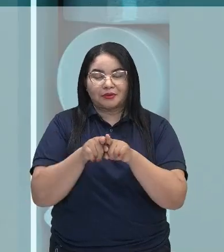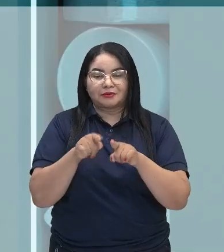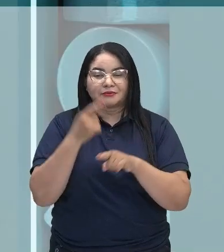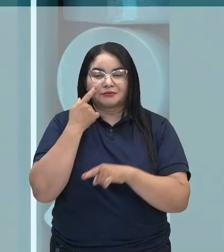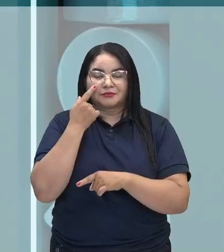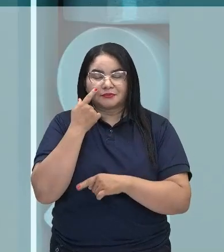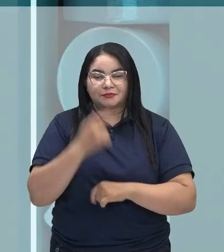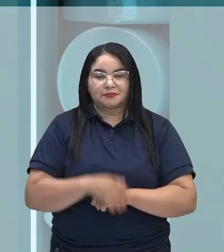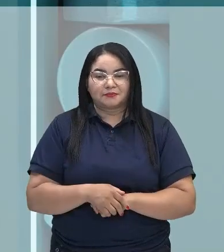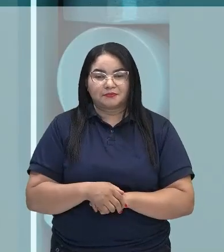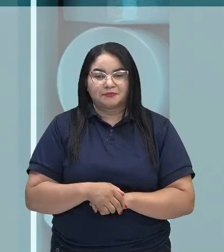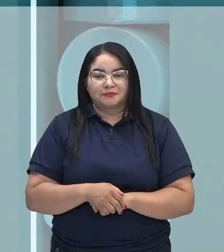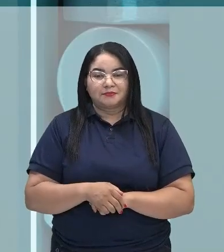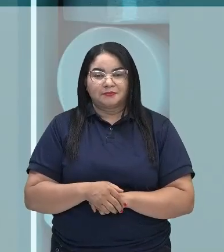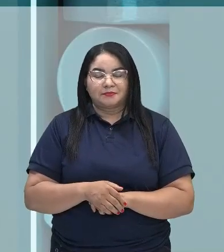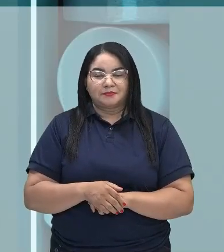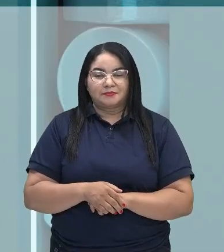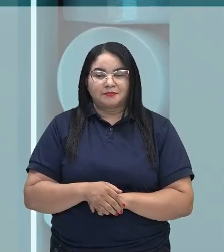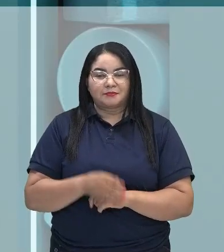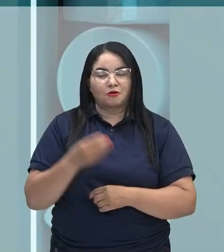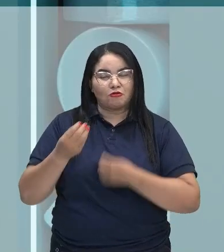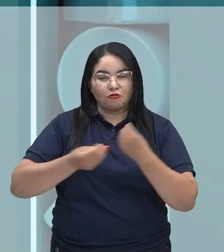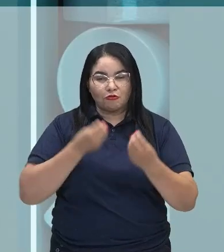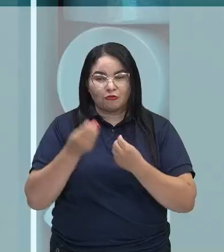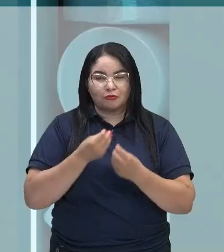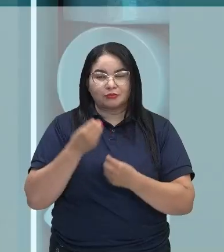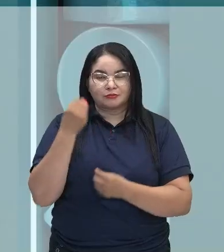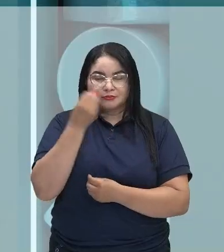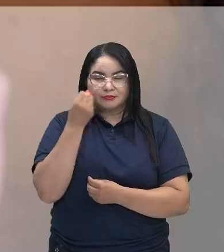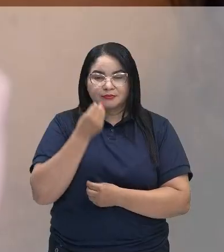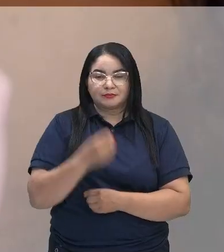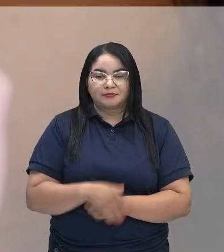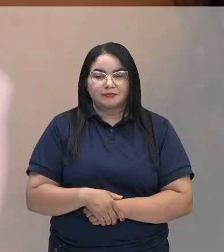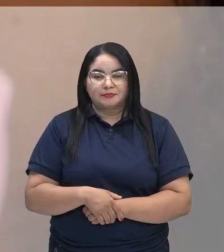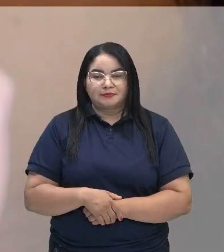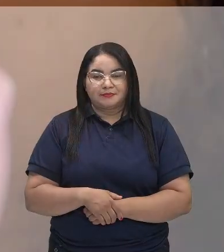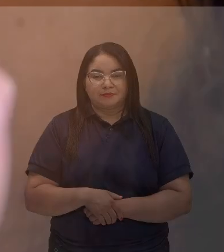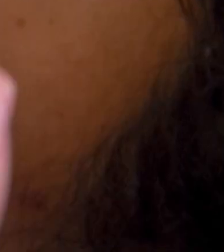aqui, como que eles se maquiaram. Vamos lá?